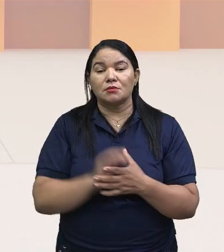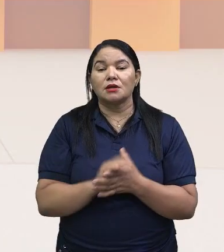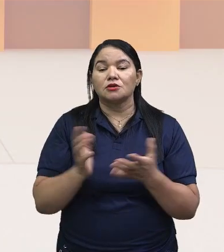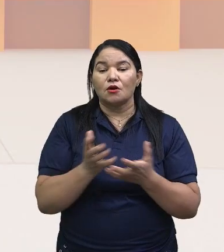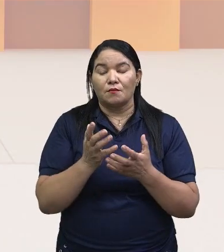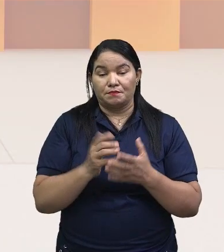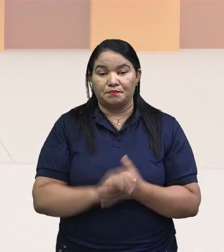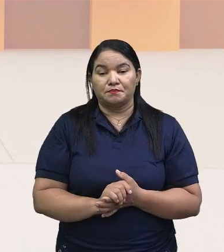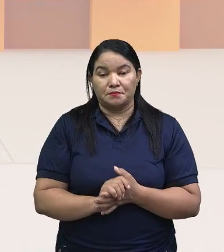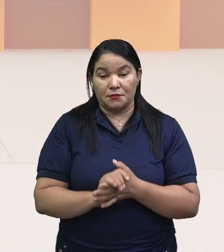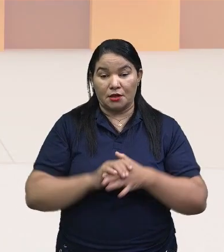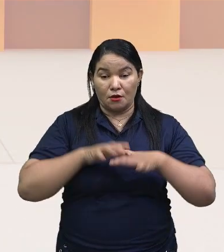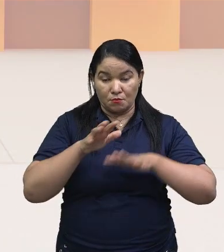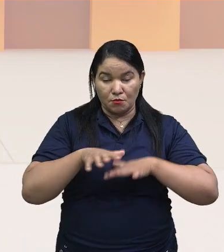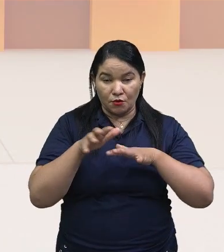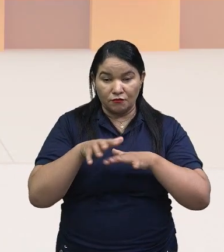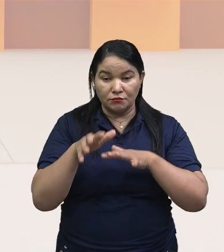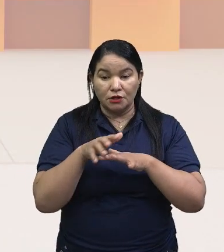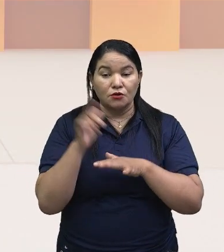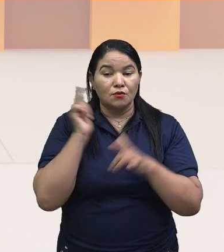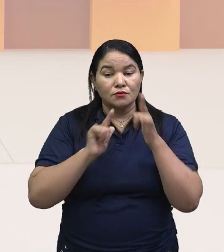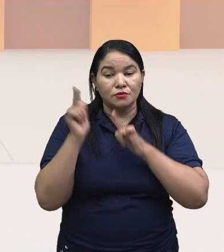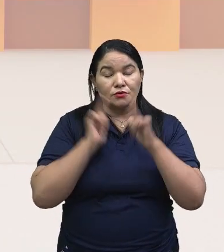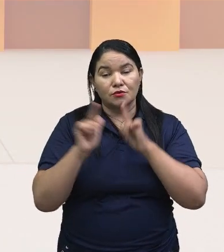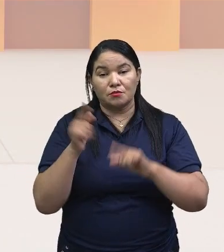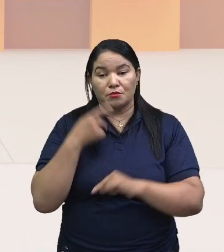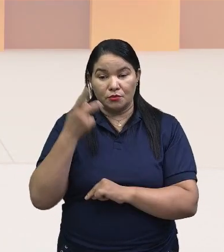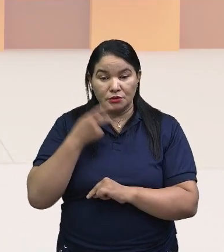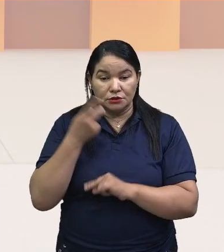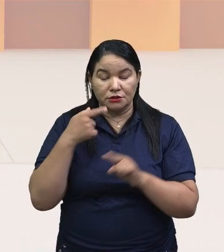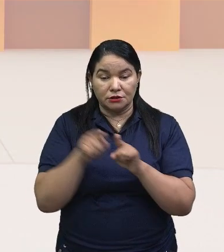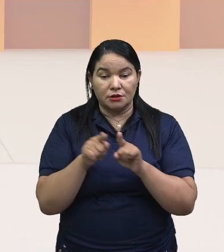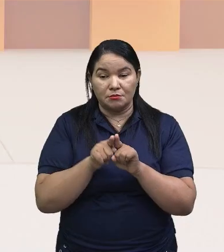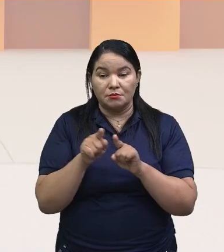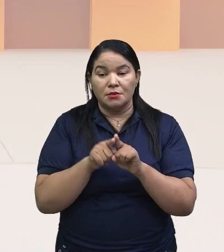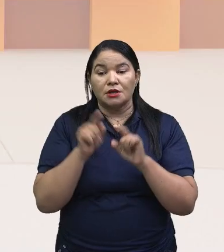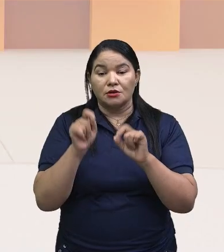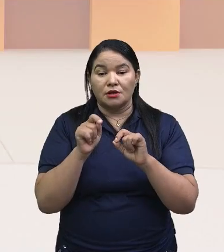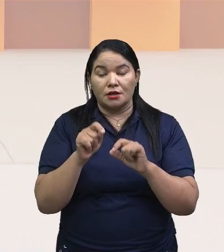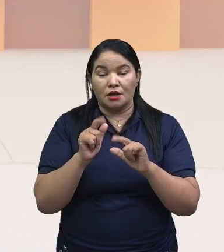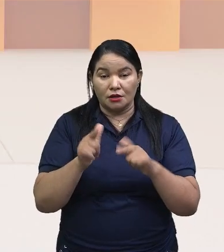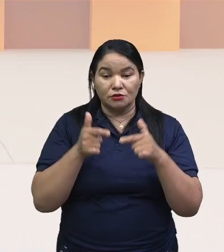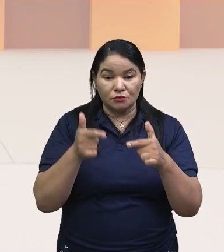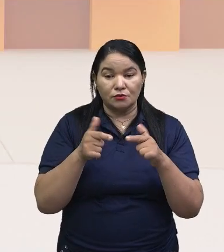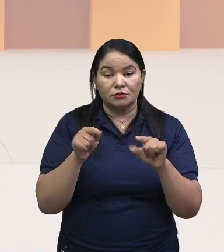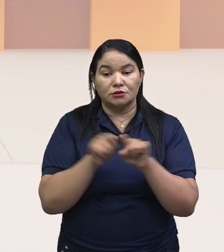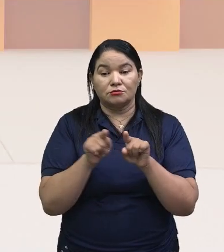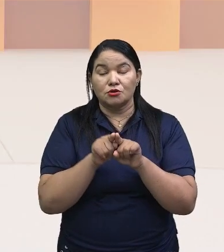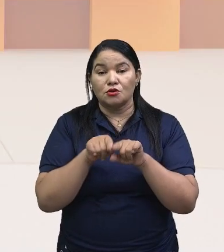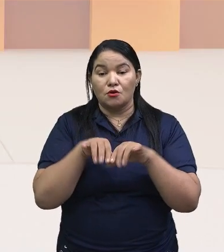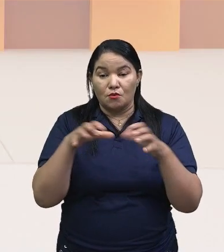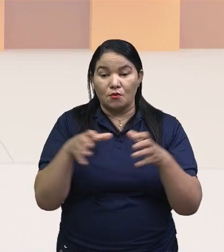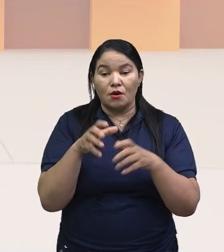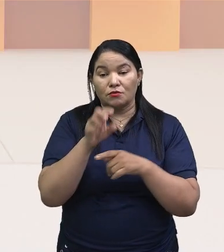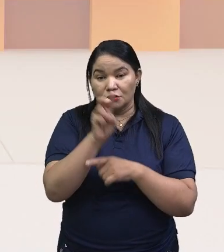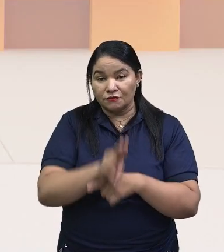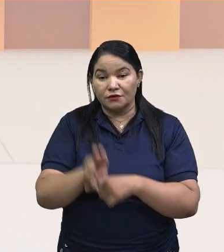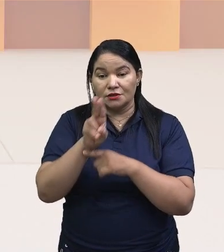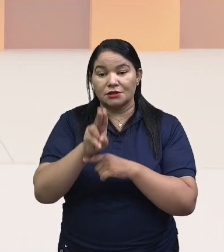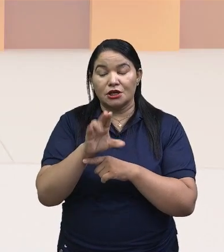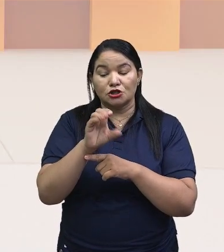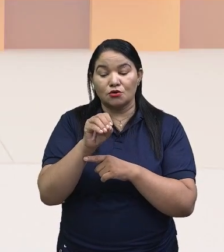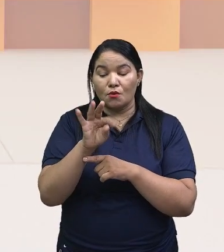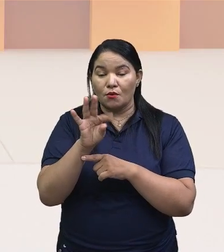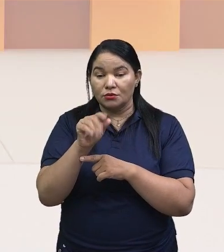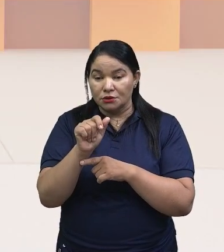movimento conquistou políticas de ações afirmativas, como as cotas em universidades e também no